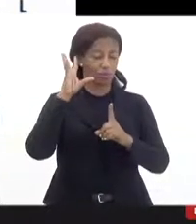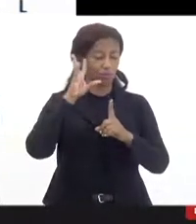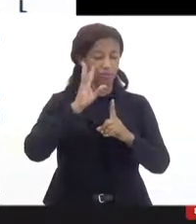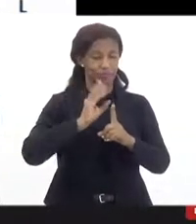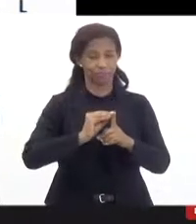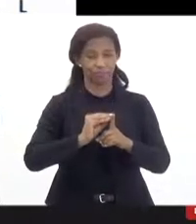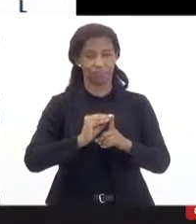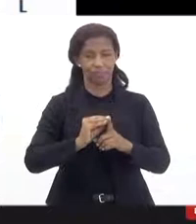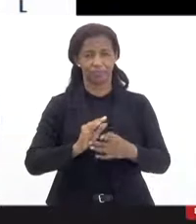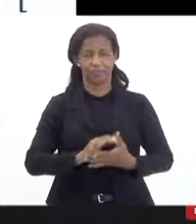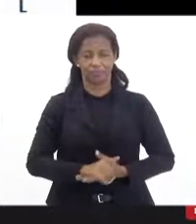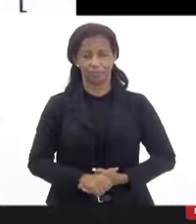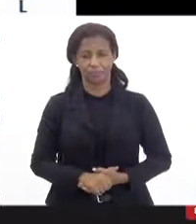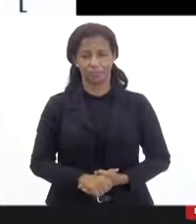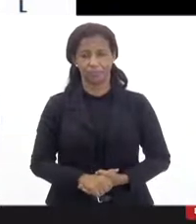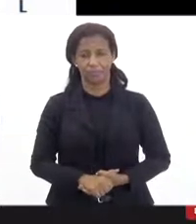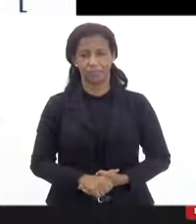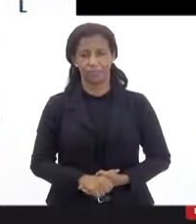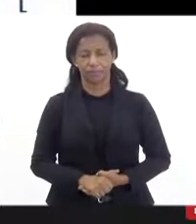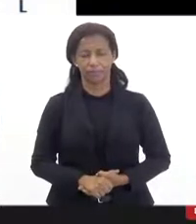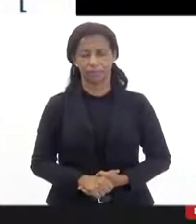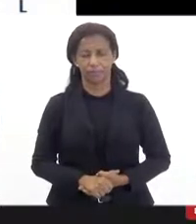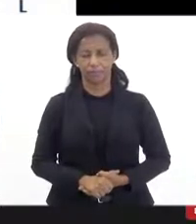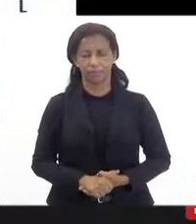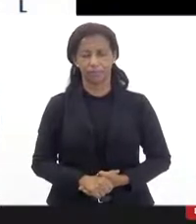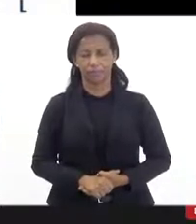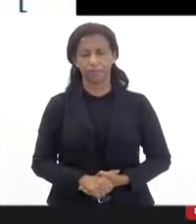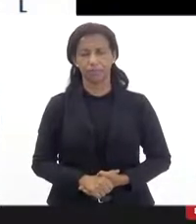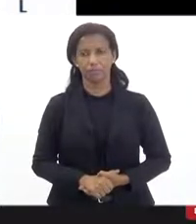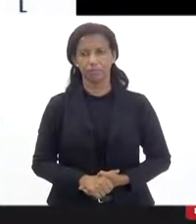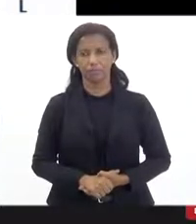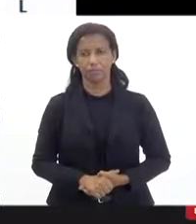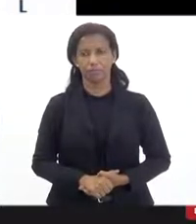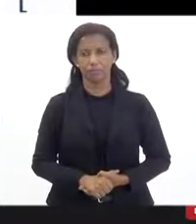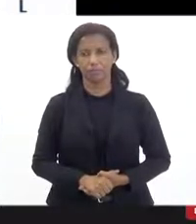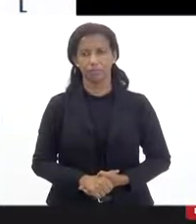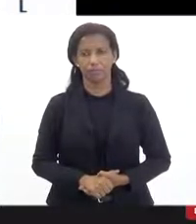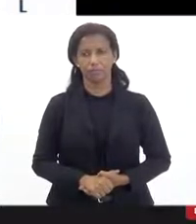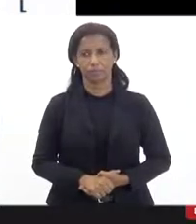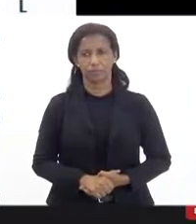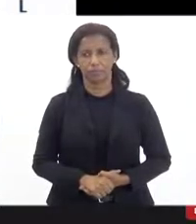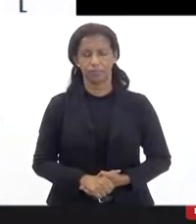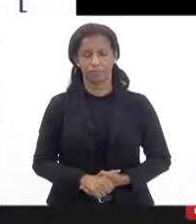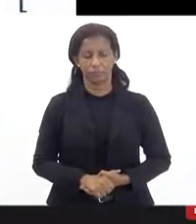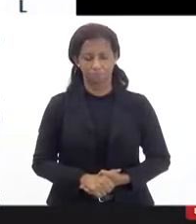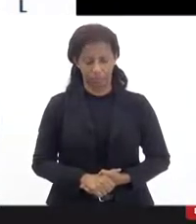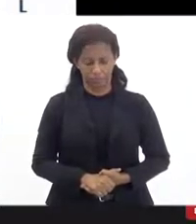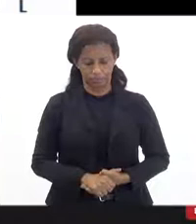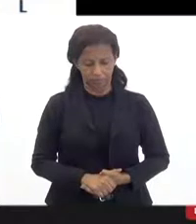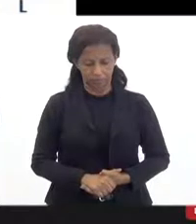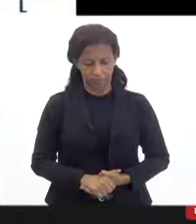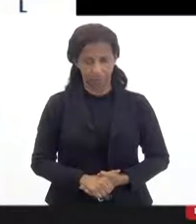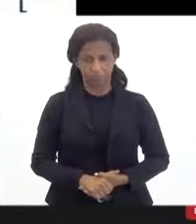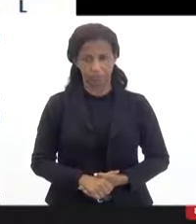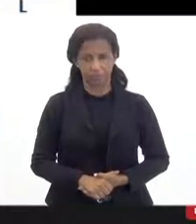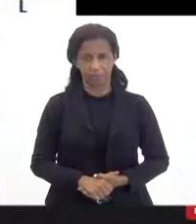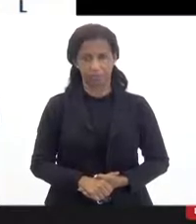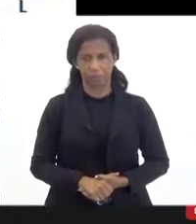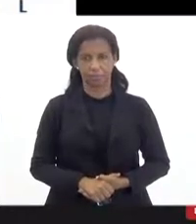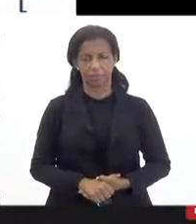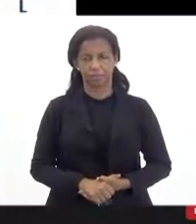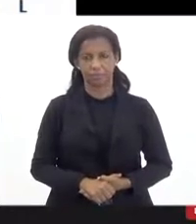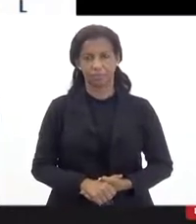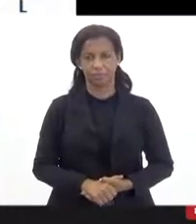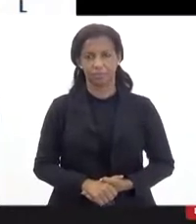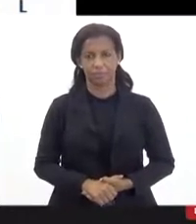funcionando direito. Doutor André Ah! Silva, por favor, alguém está com o Agora está celular? caindo. Estou sentindo. Por favor, alguém está com o microfone aberto? Quer